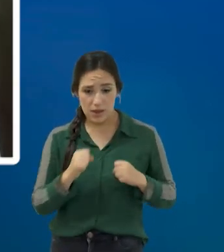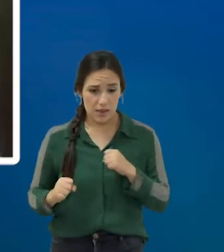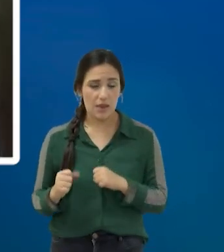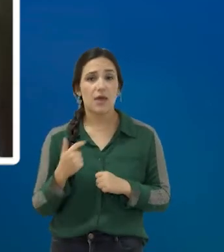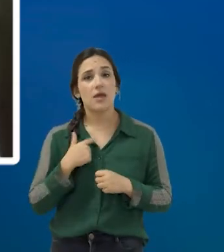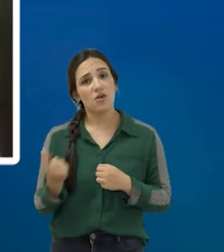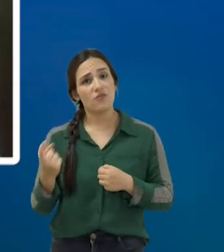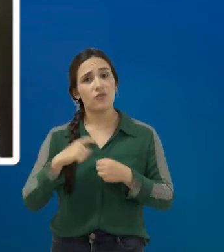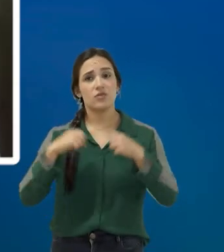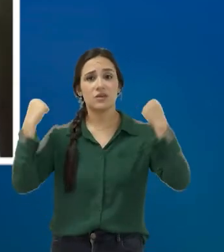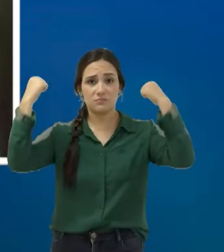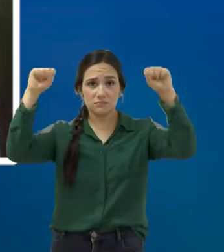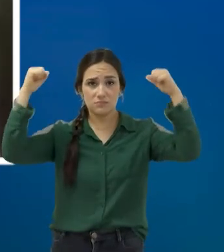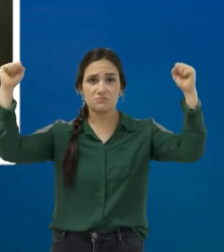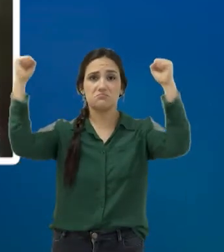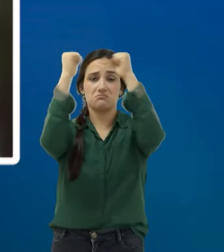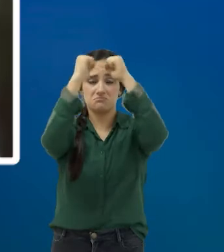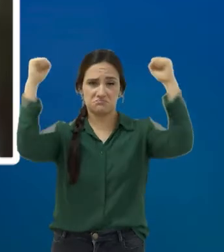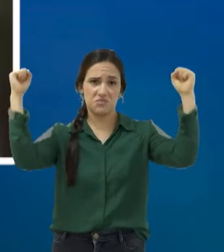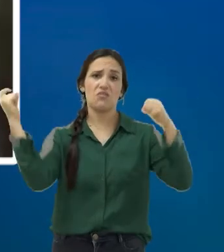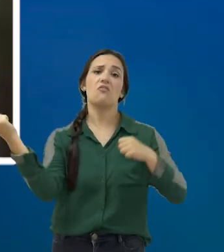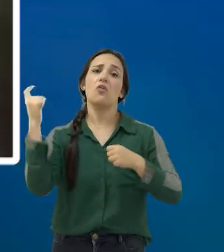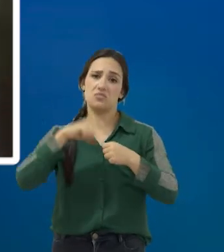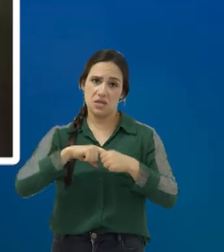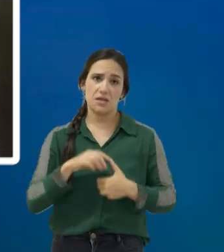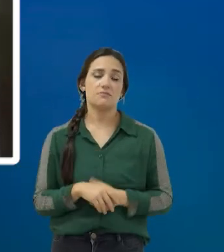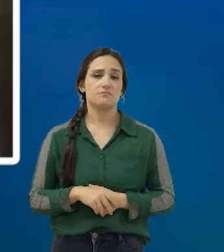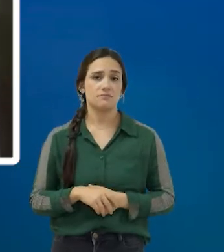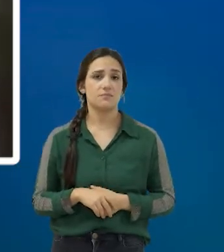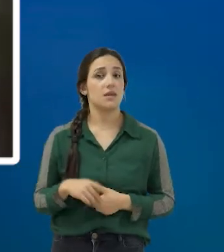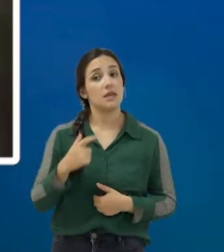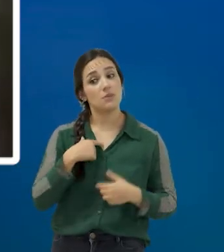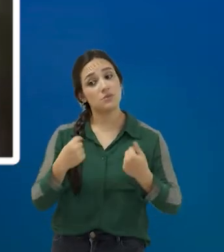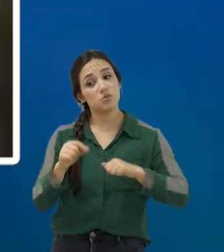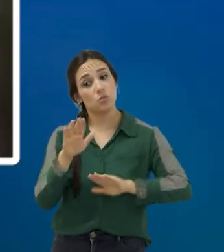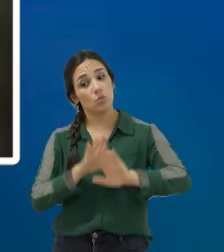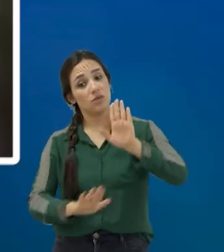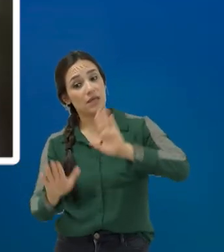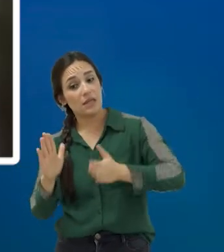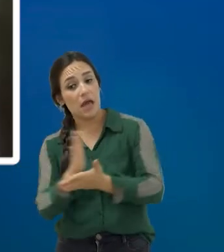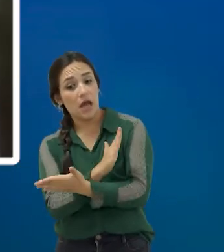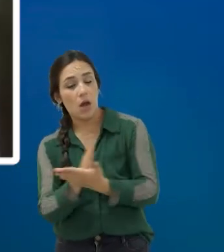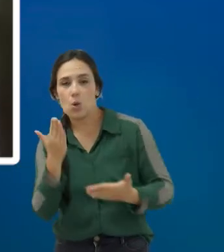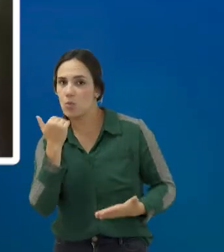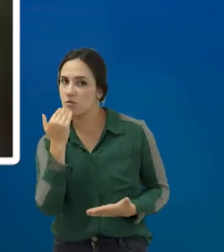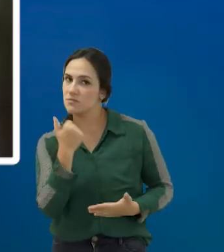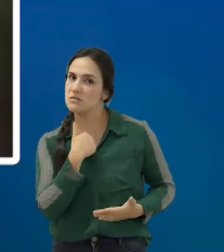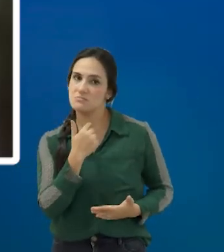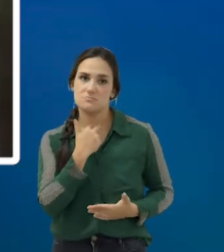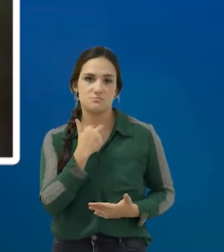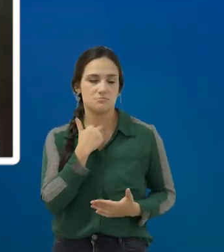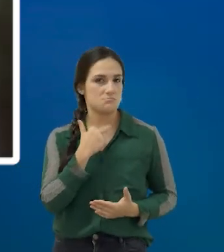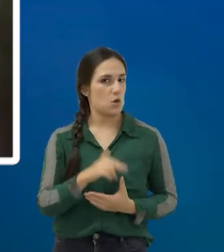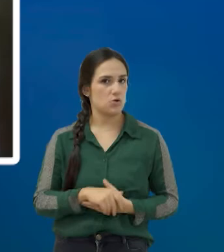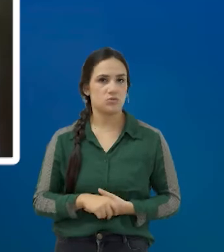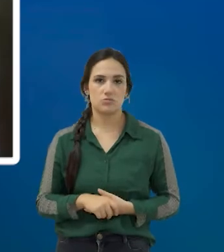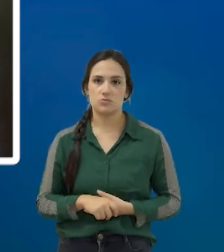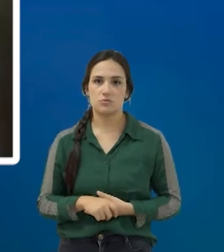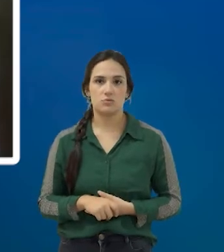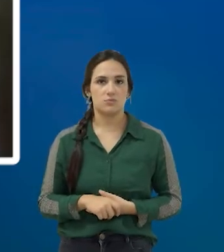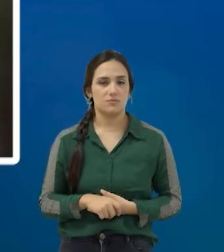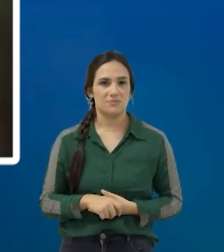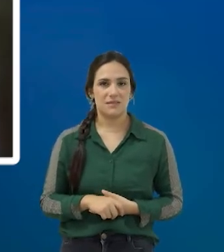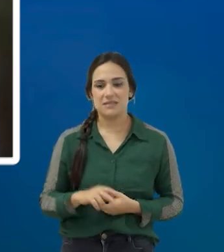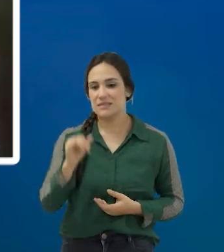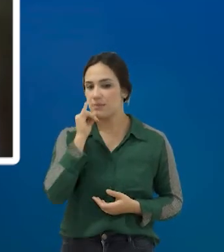e desde então eu estou treinando, né, musculação. Eu tenho que tomar cuidado com alguns alimentos, eu não posso comer